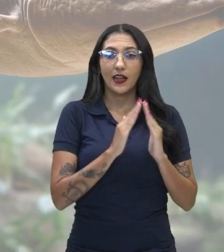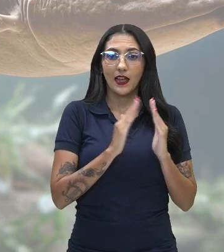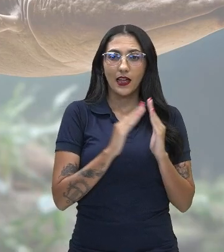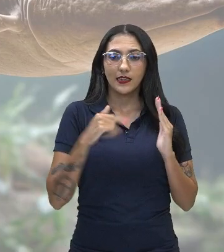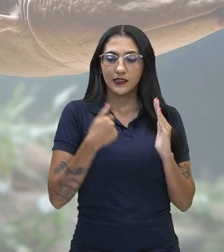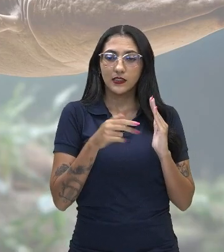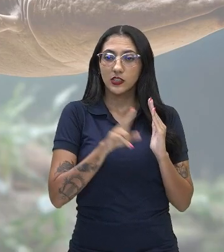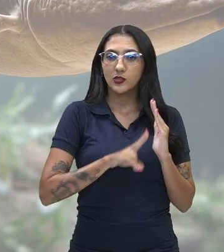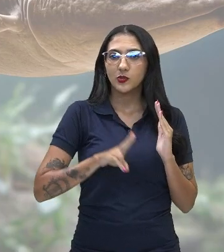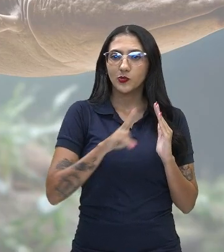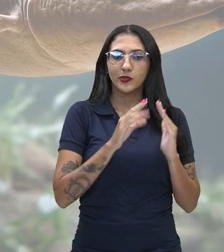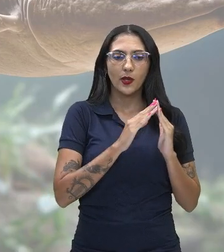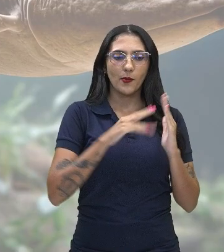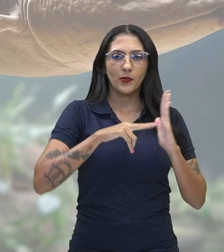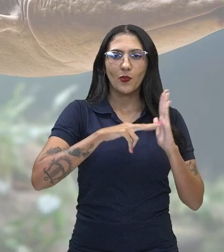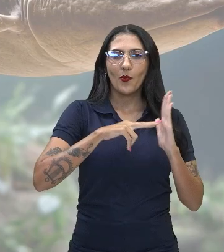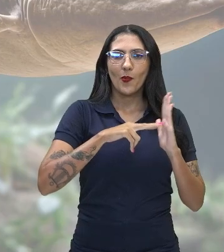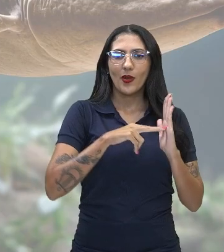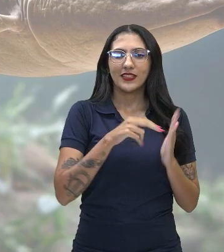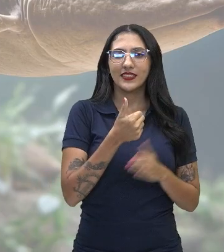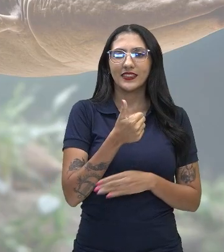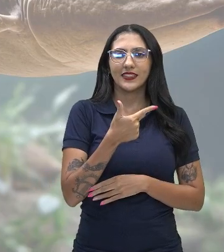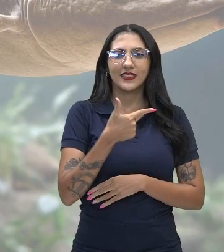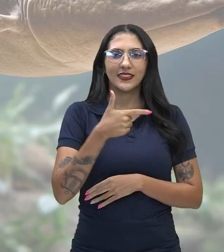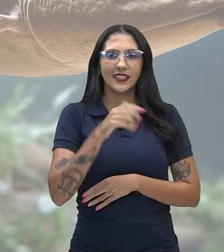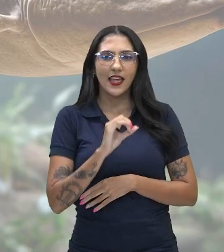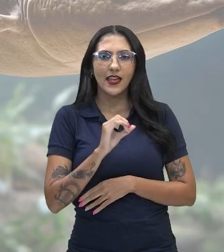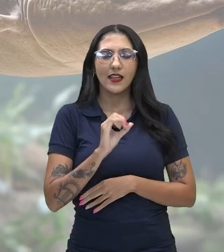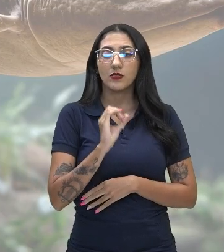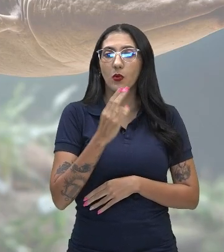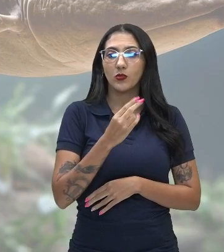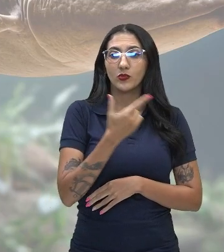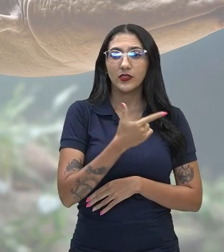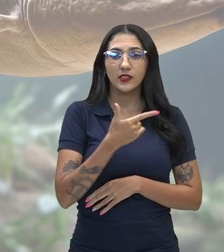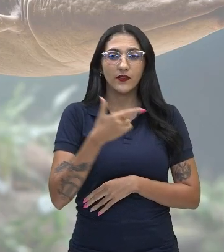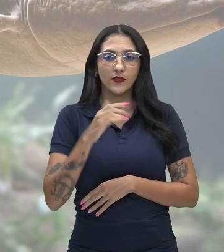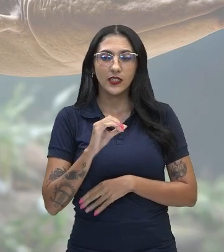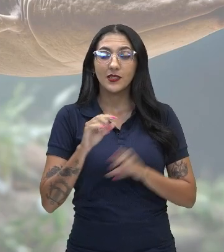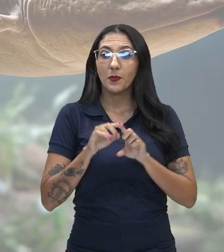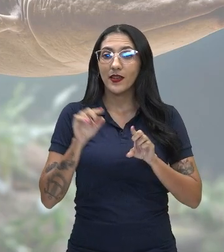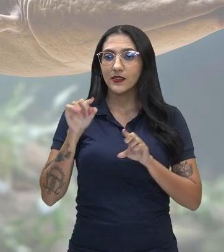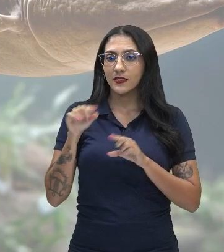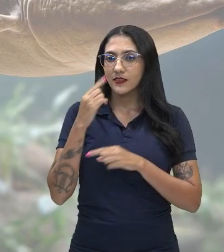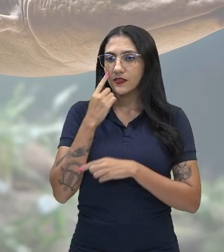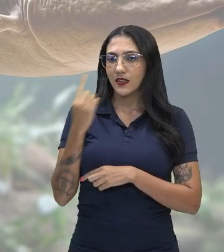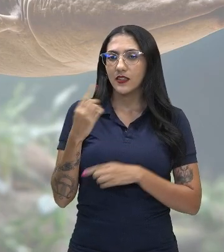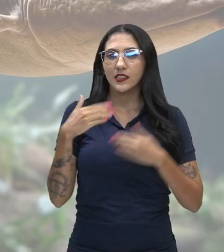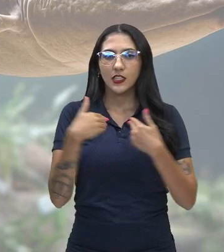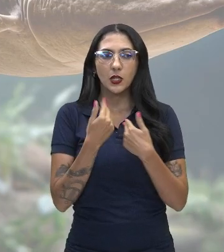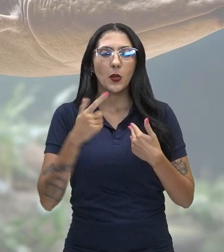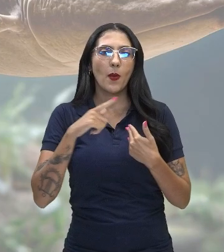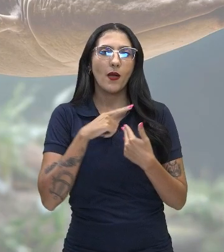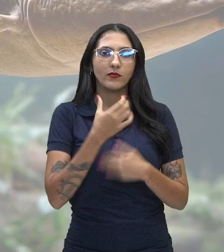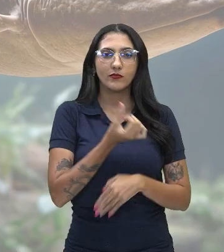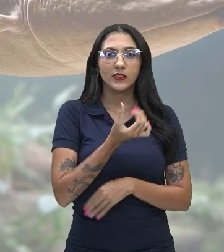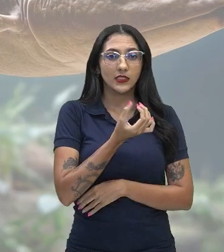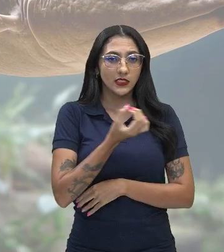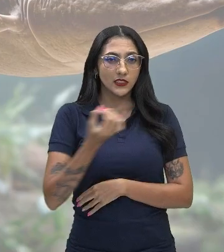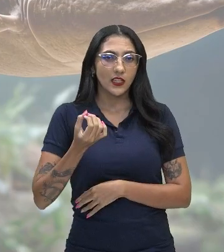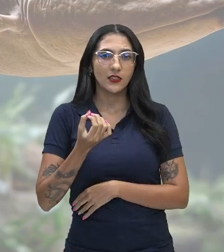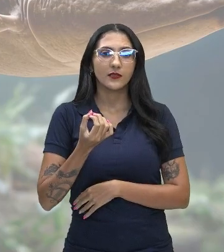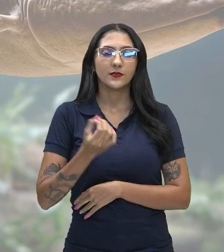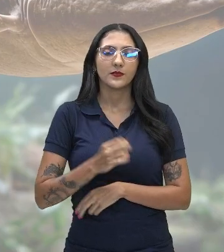por exemplo, no máximo 220, e ela produz aí 600 volts. Esse é o superpoder da